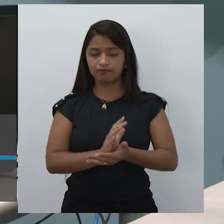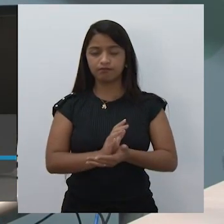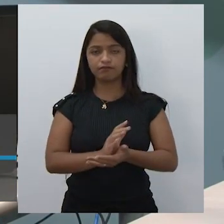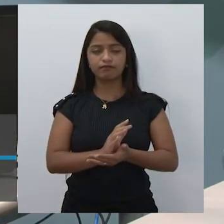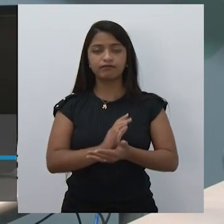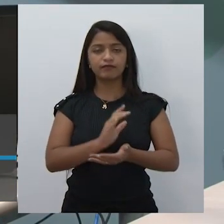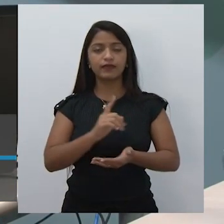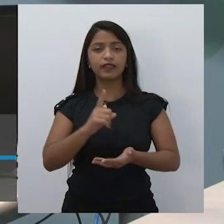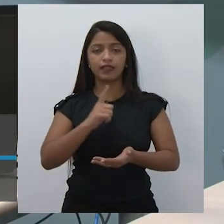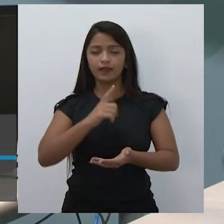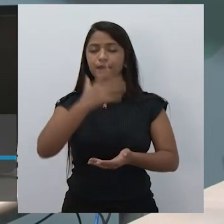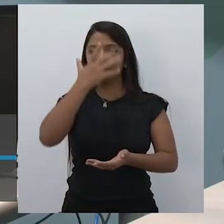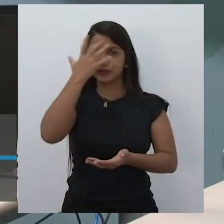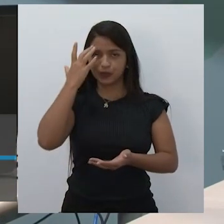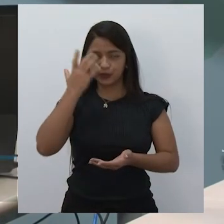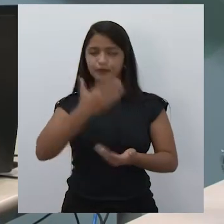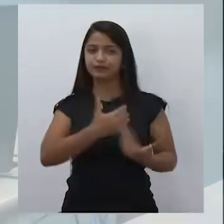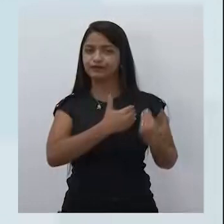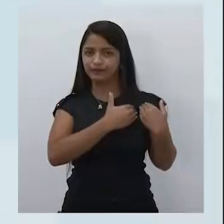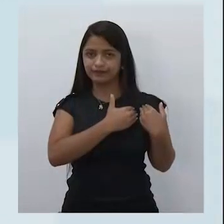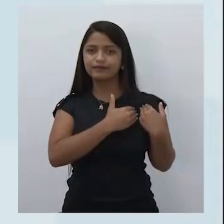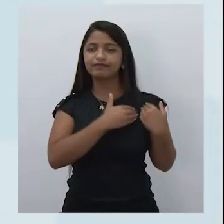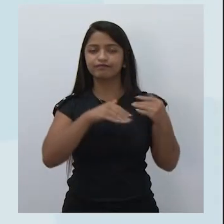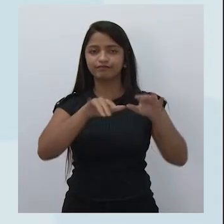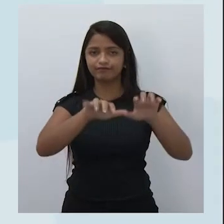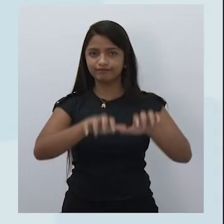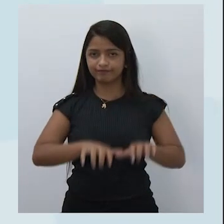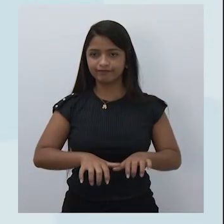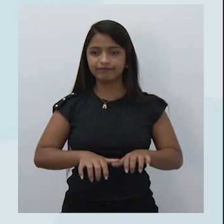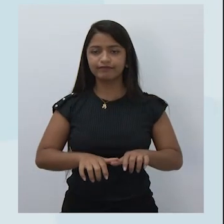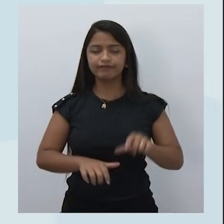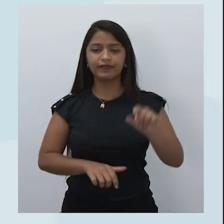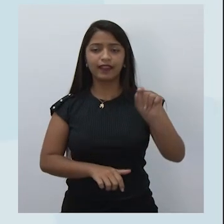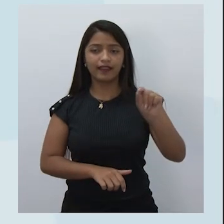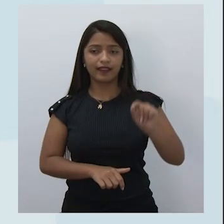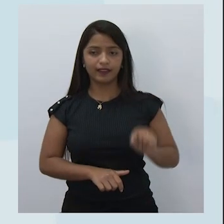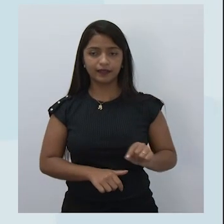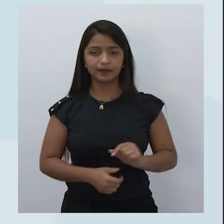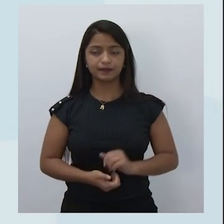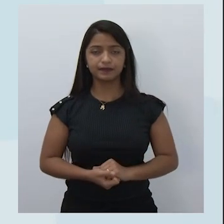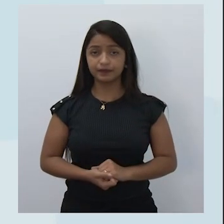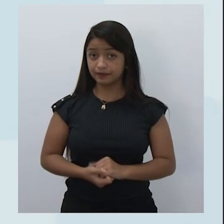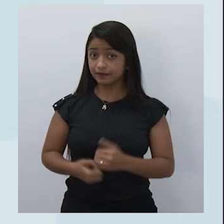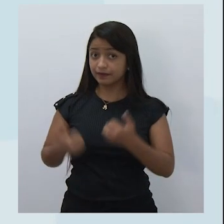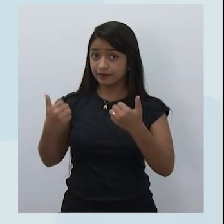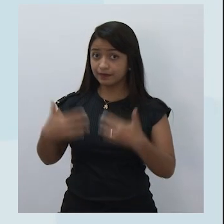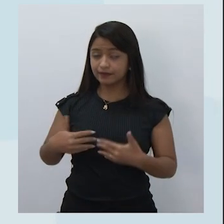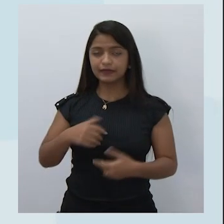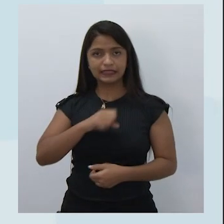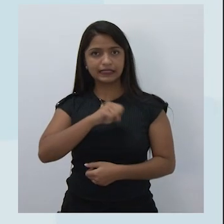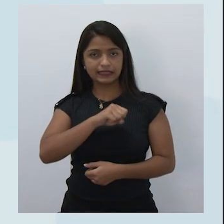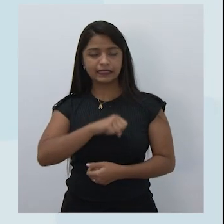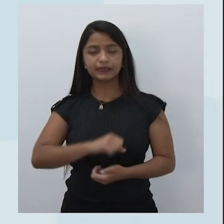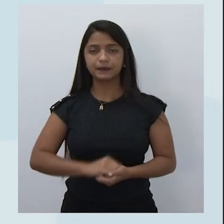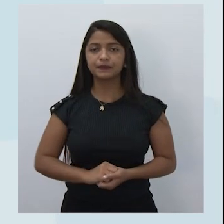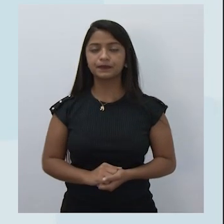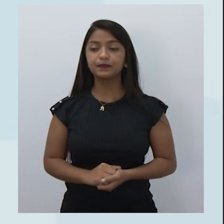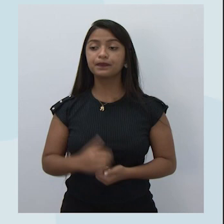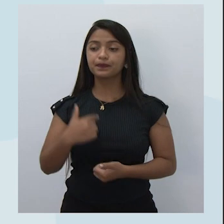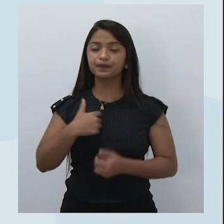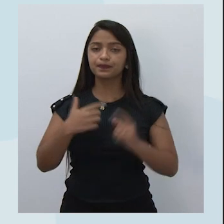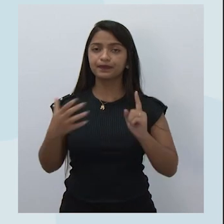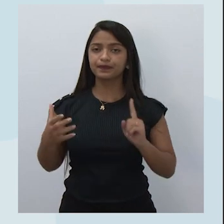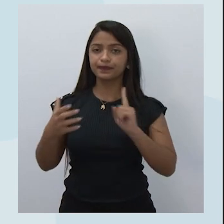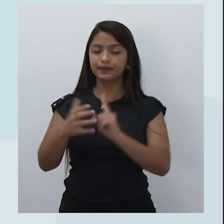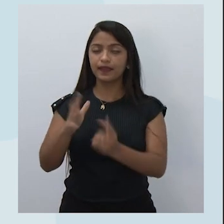contou com os redatores. Né? Vamos falar um pouco sobre esses redatores, Emerson? Sim, sim. Eu também componho a equipe